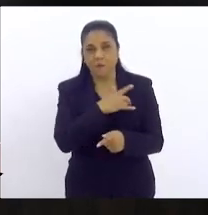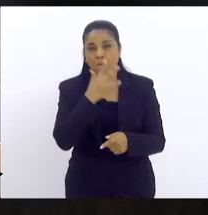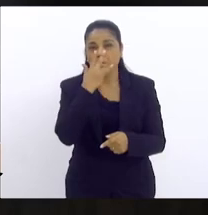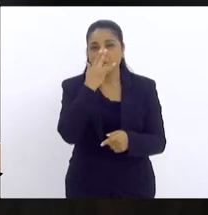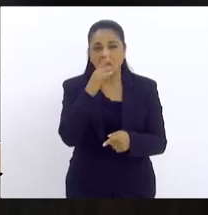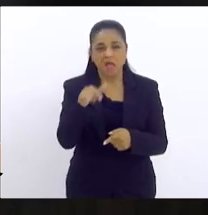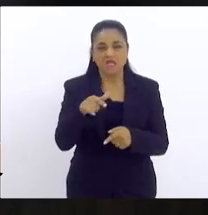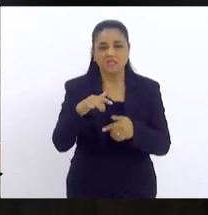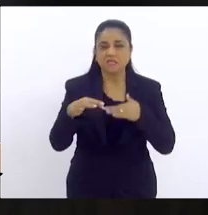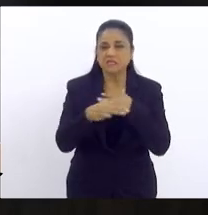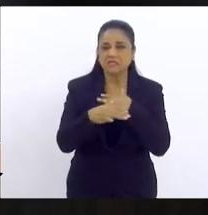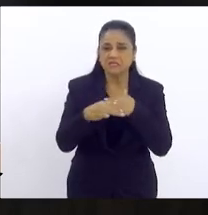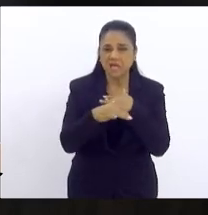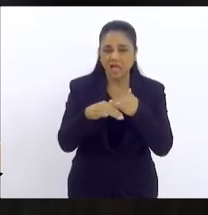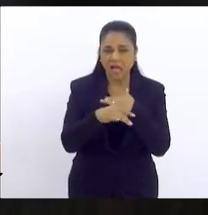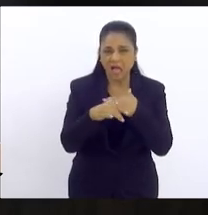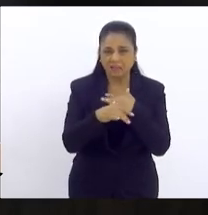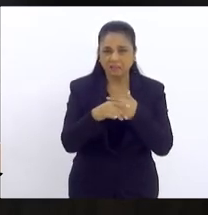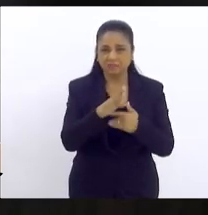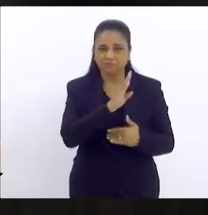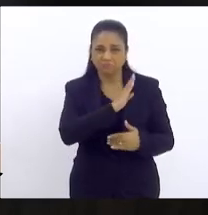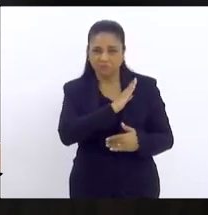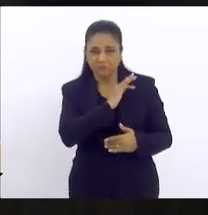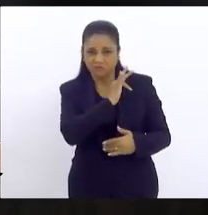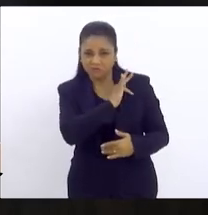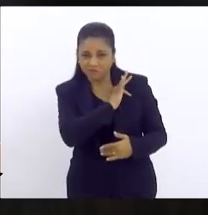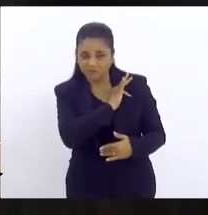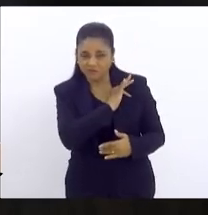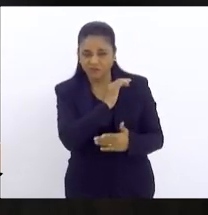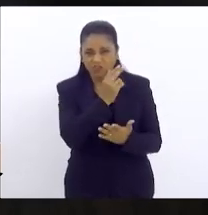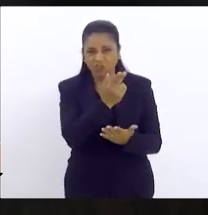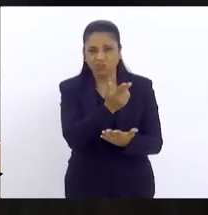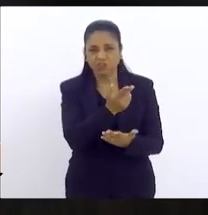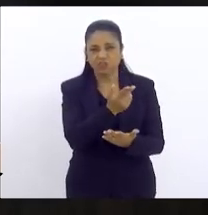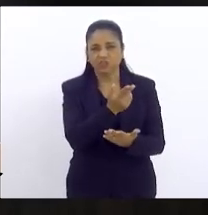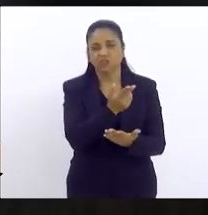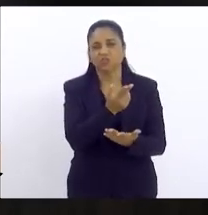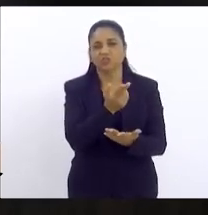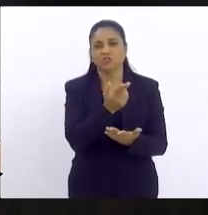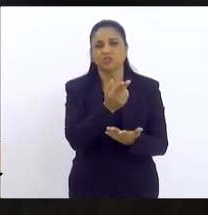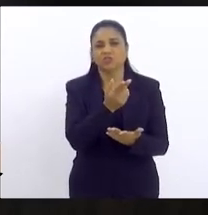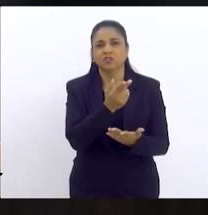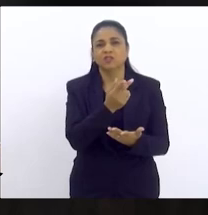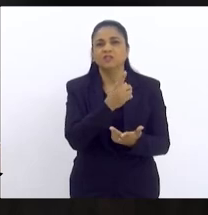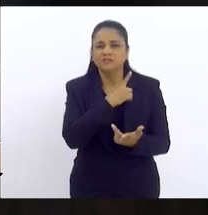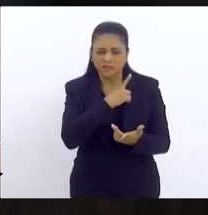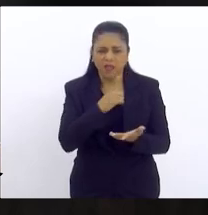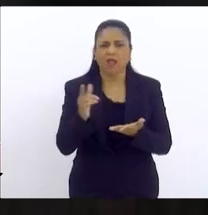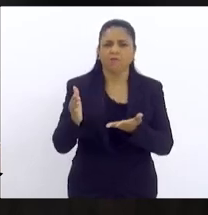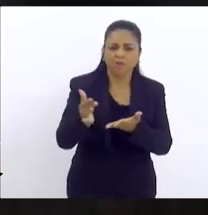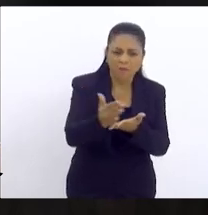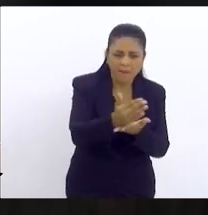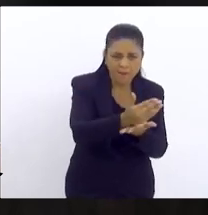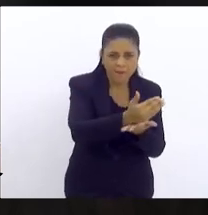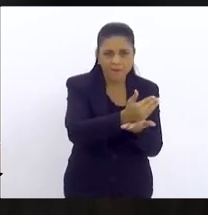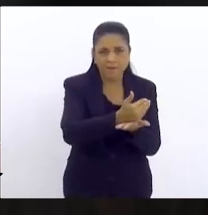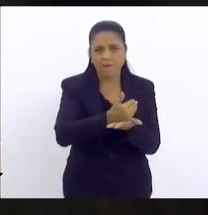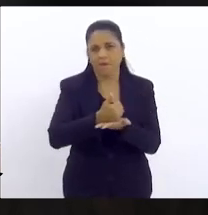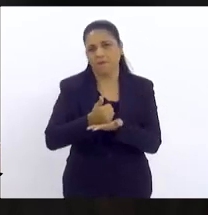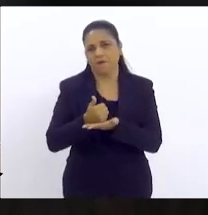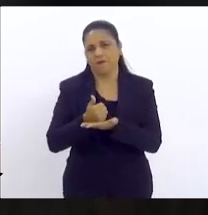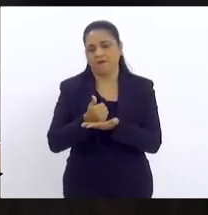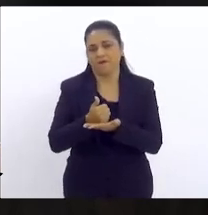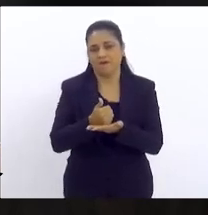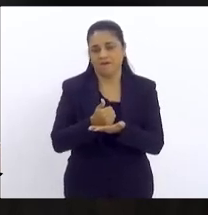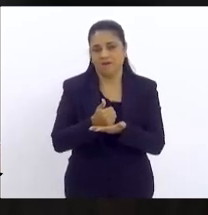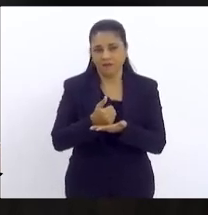dormitório não cidade que também tem que que arrecada E aí onde eu peço